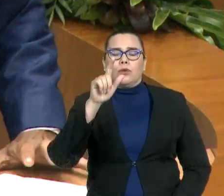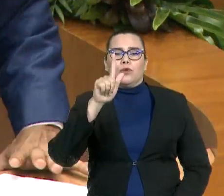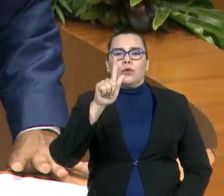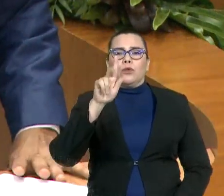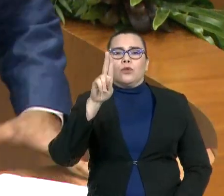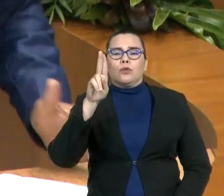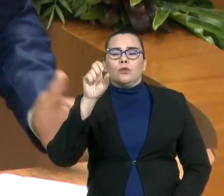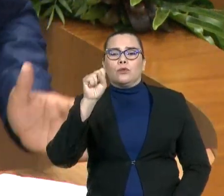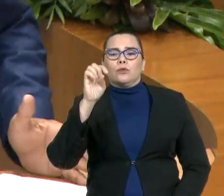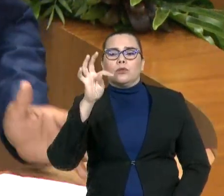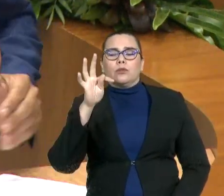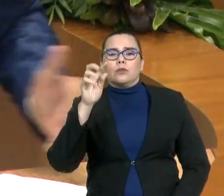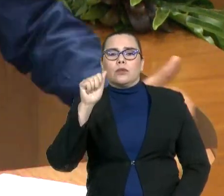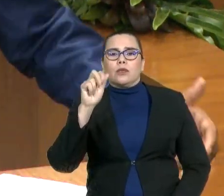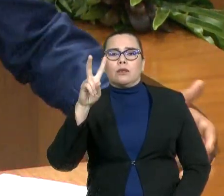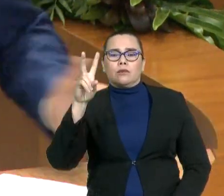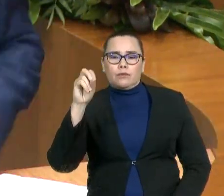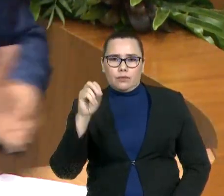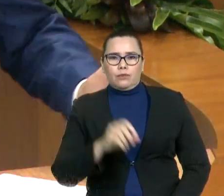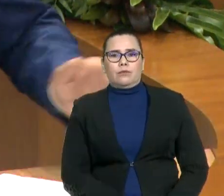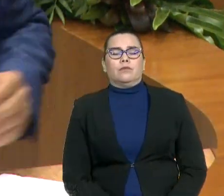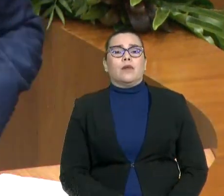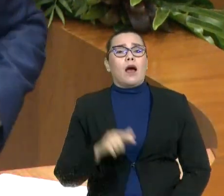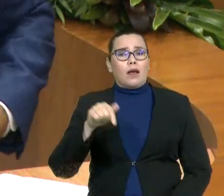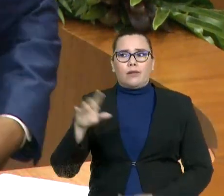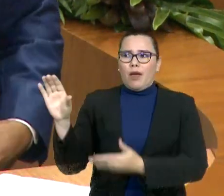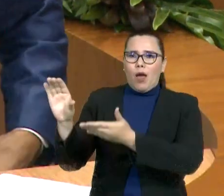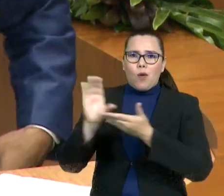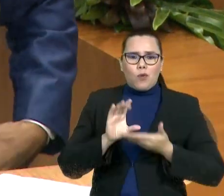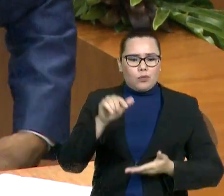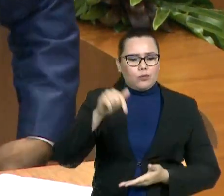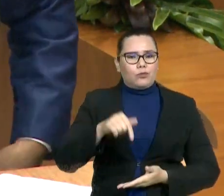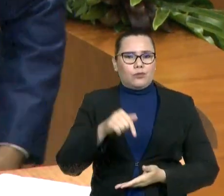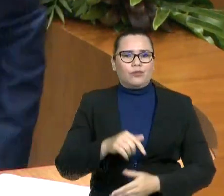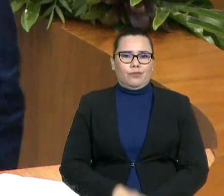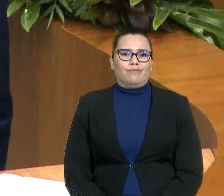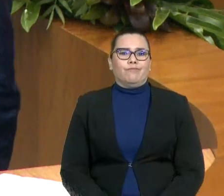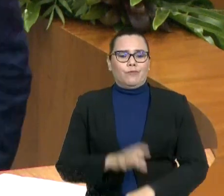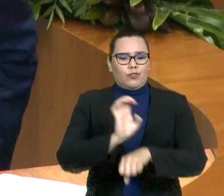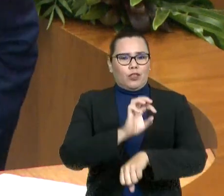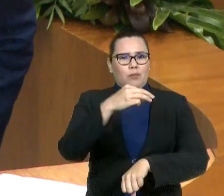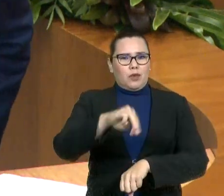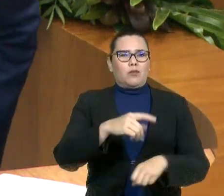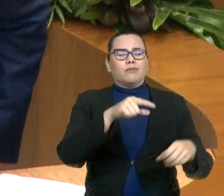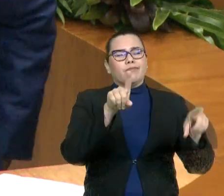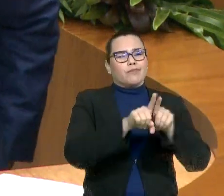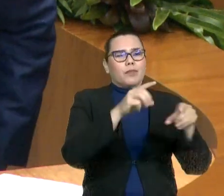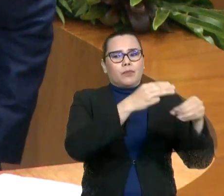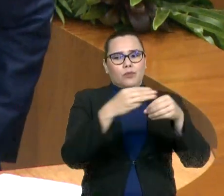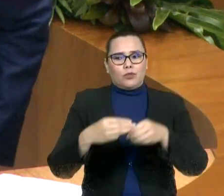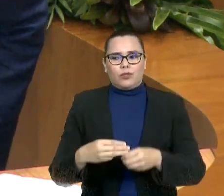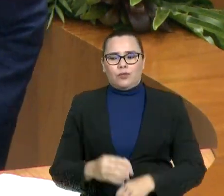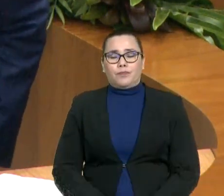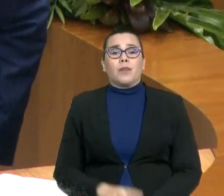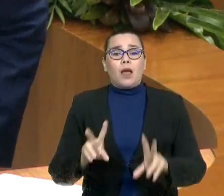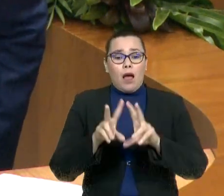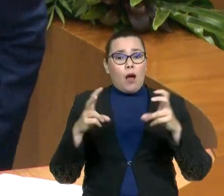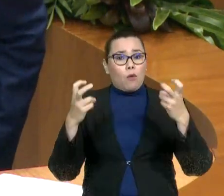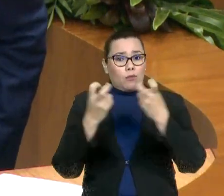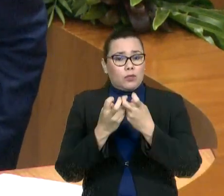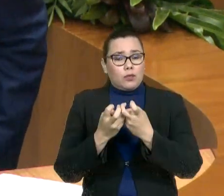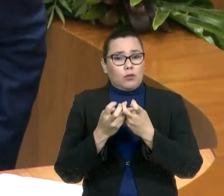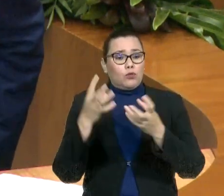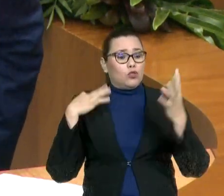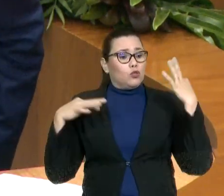pela lei Paulo Gustavo no Estado do Maranhão e os municípios. Então, convidamos a todos para participar dessa audiência pública realizada pela Comissão de